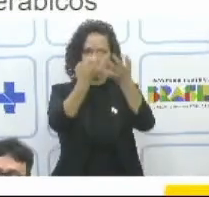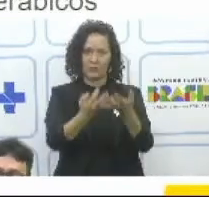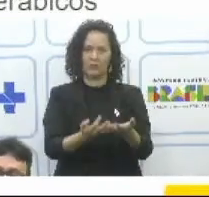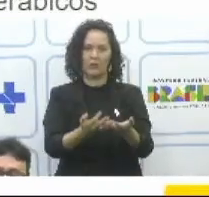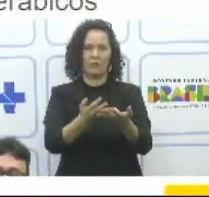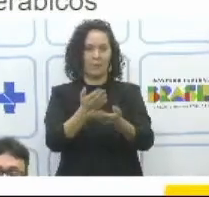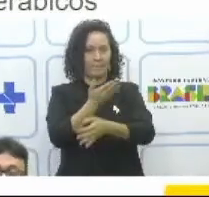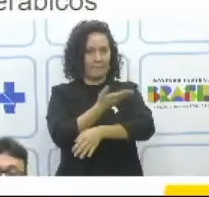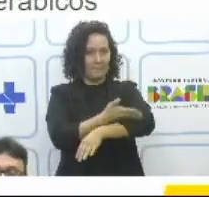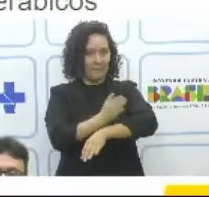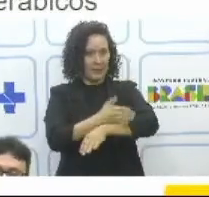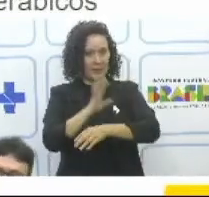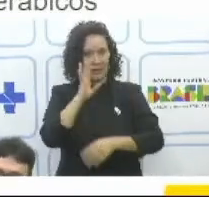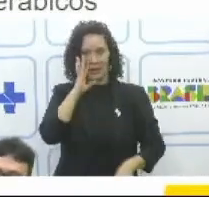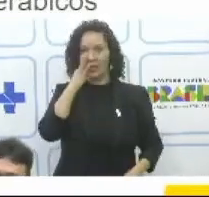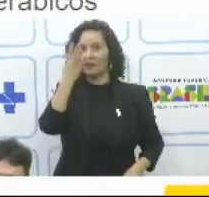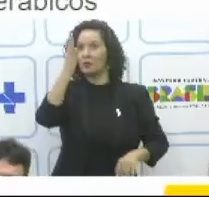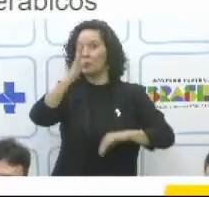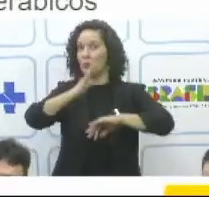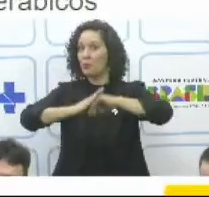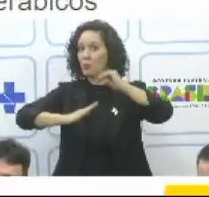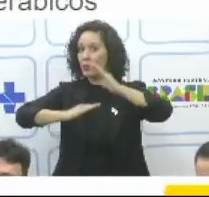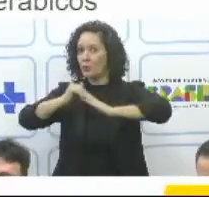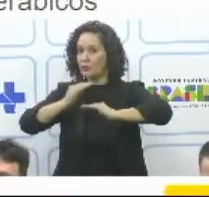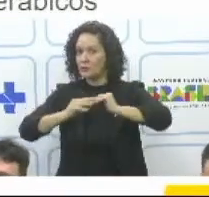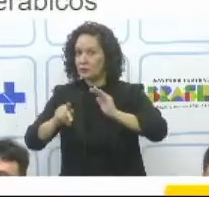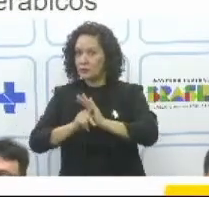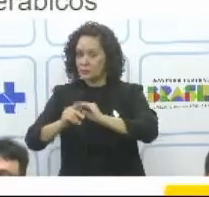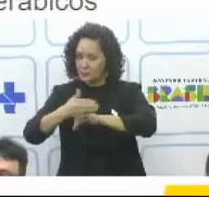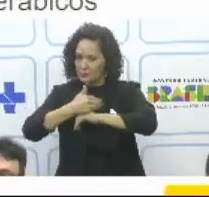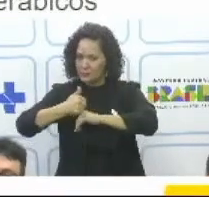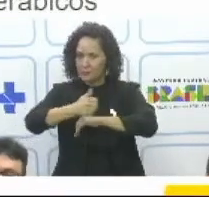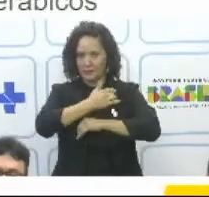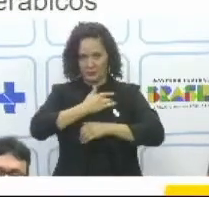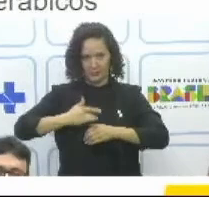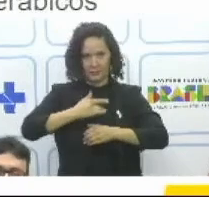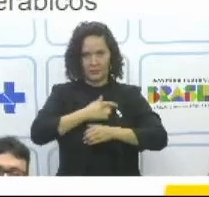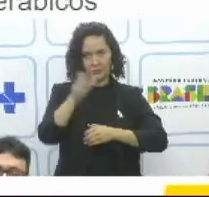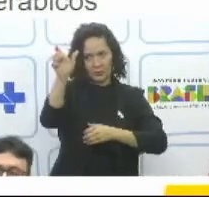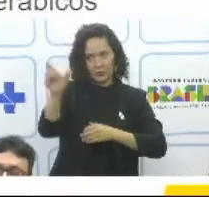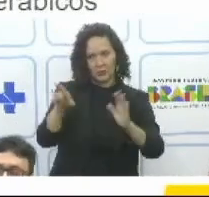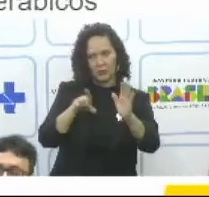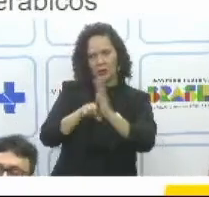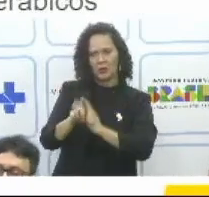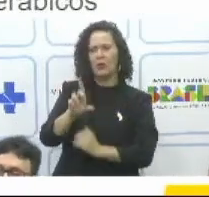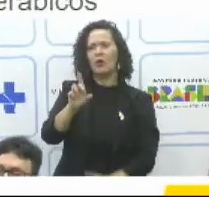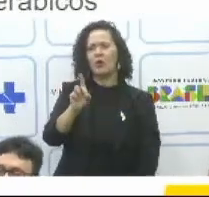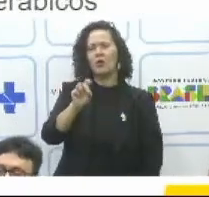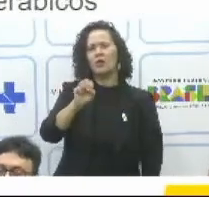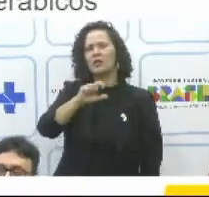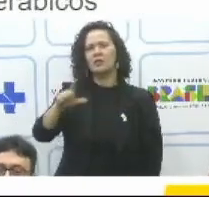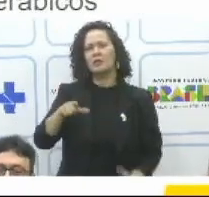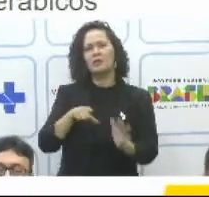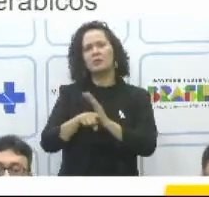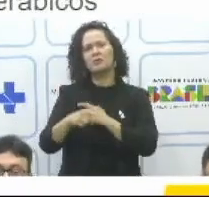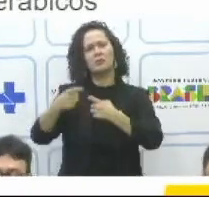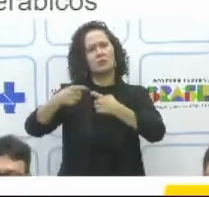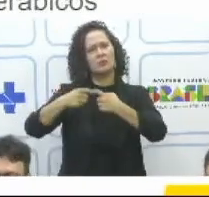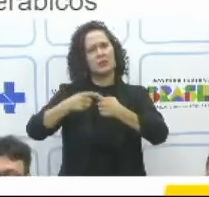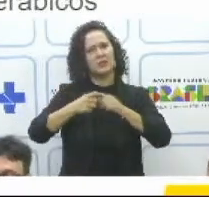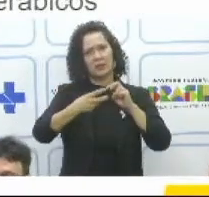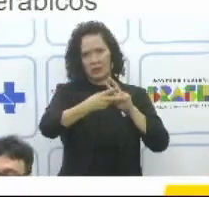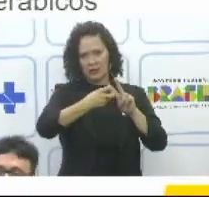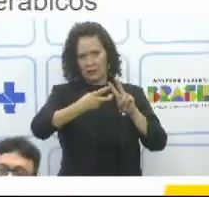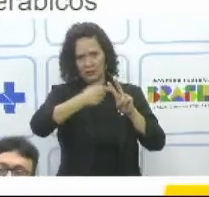práticas realizadas pelos profissionais de saúde, né? Então, algumas pessoas perguntam, Daniel, por que, né, a medicina